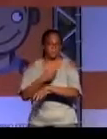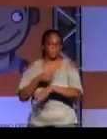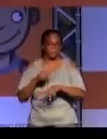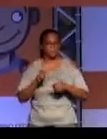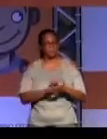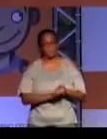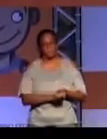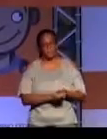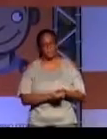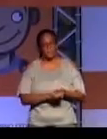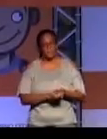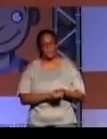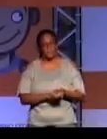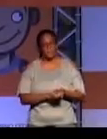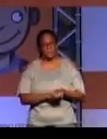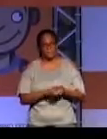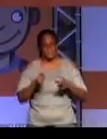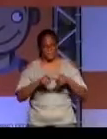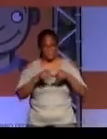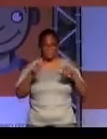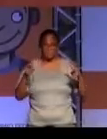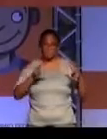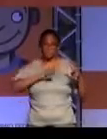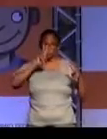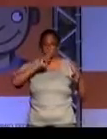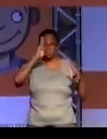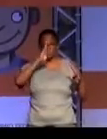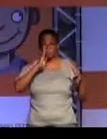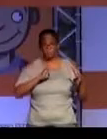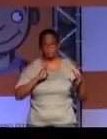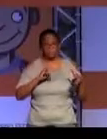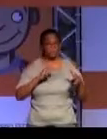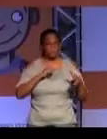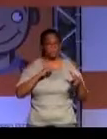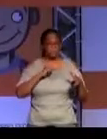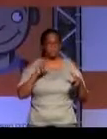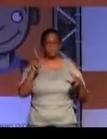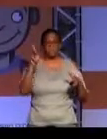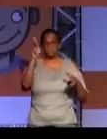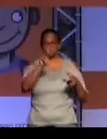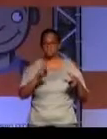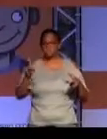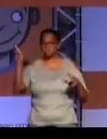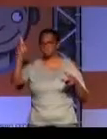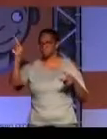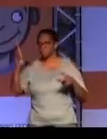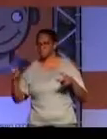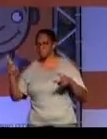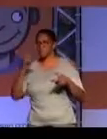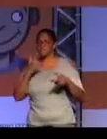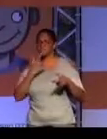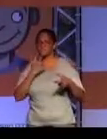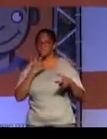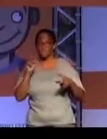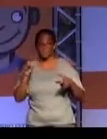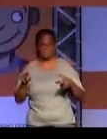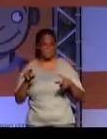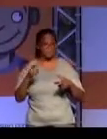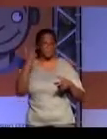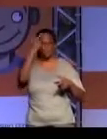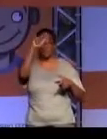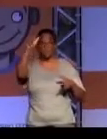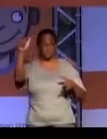parte do país. Vocês veem aqui várias regiões do país em vermelho, né? E